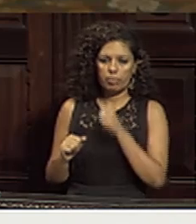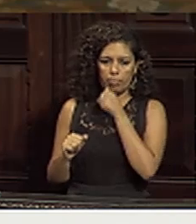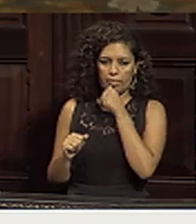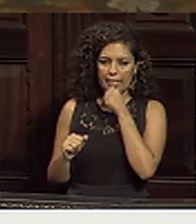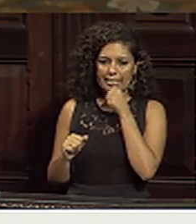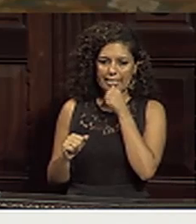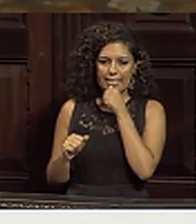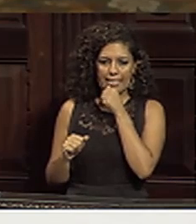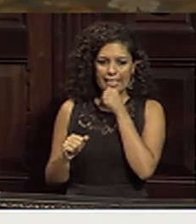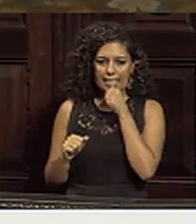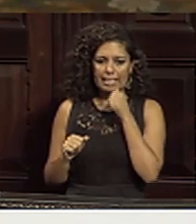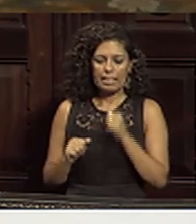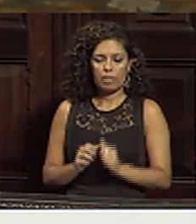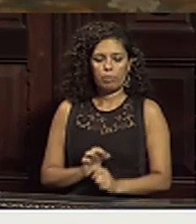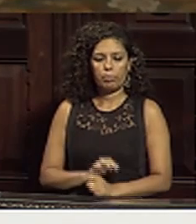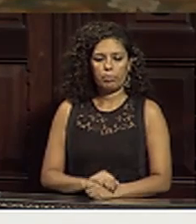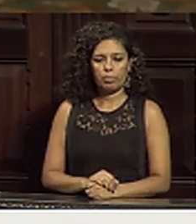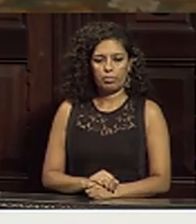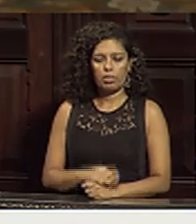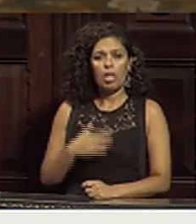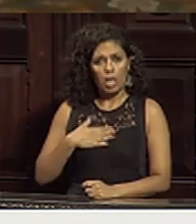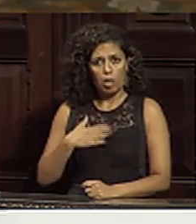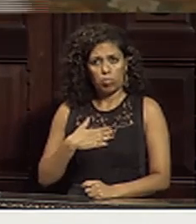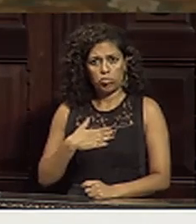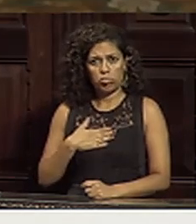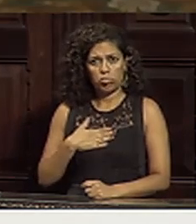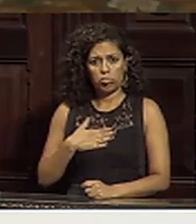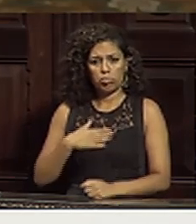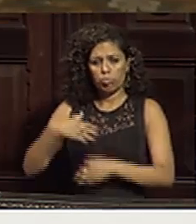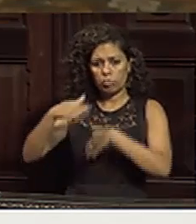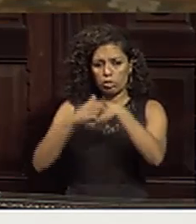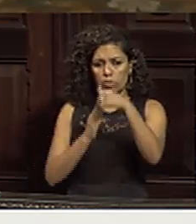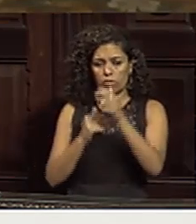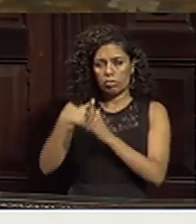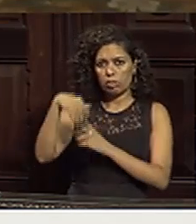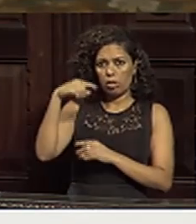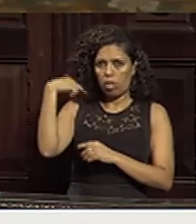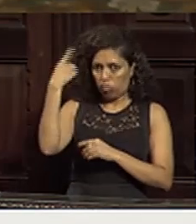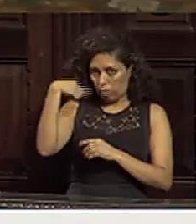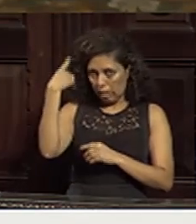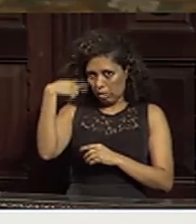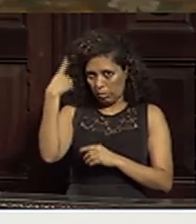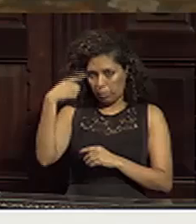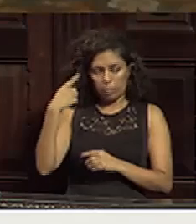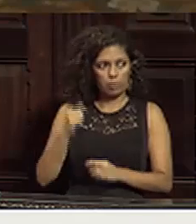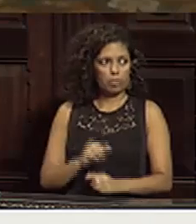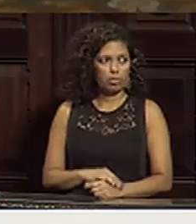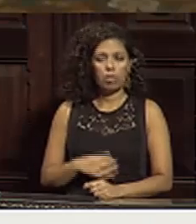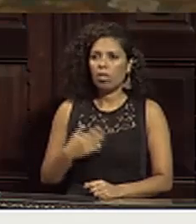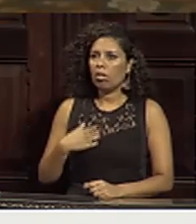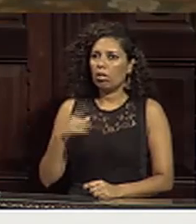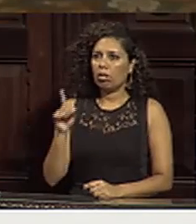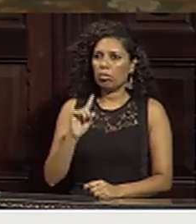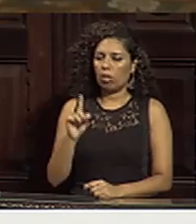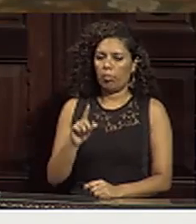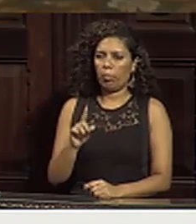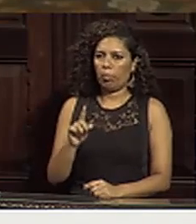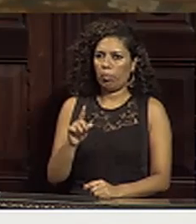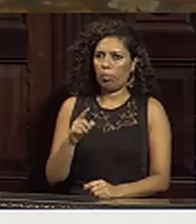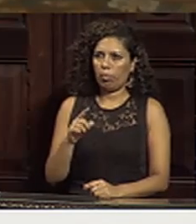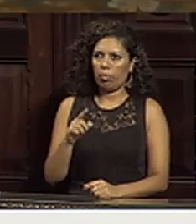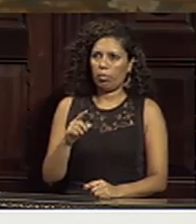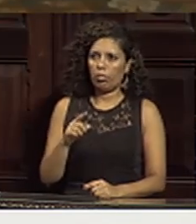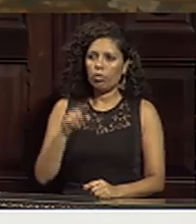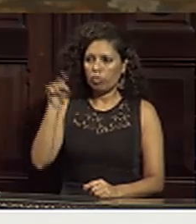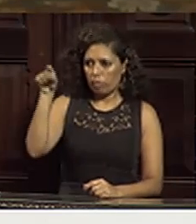um modestíssimo advogado, assim como o deputado Jânio Mendes. Eu não o sou. Vossa Excelência